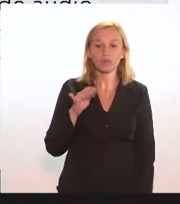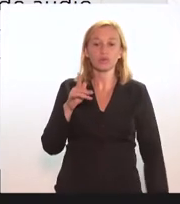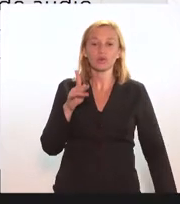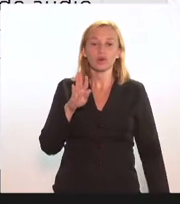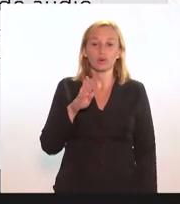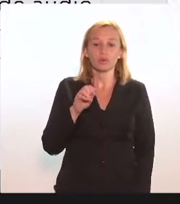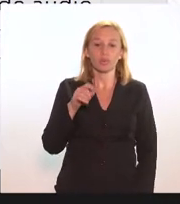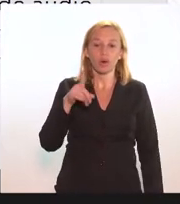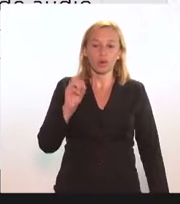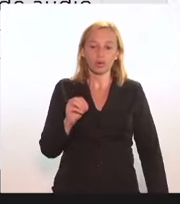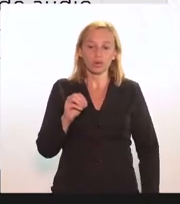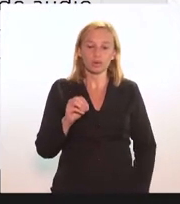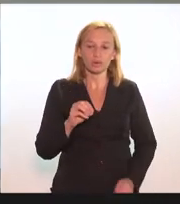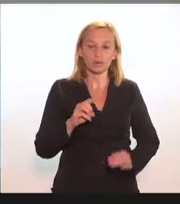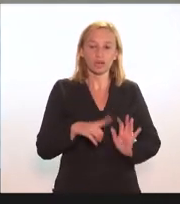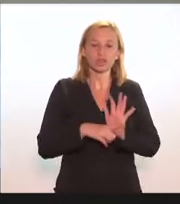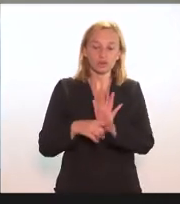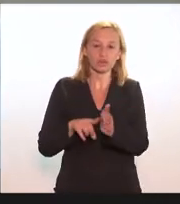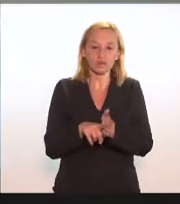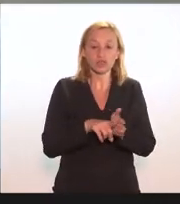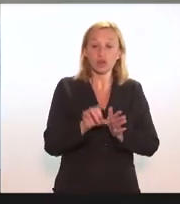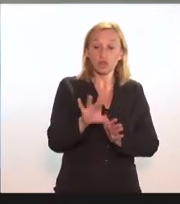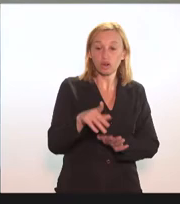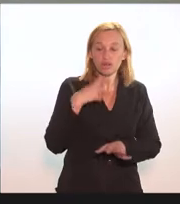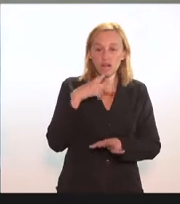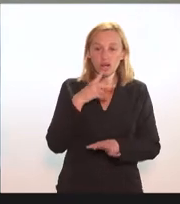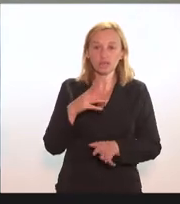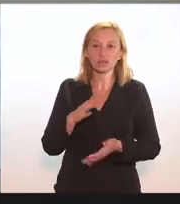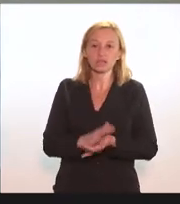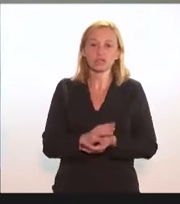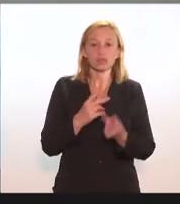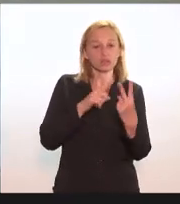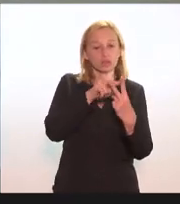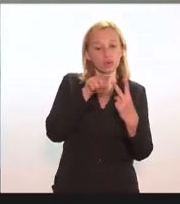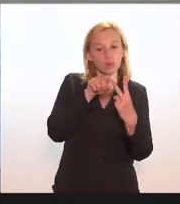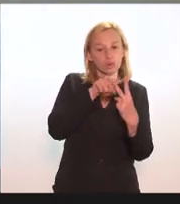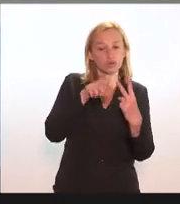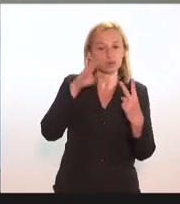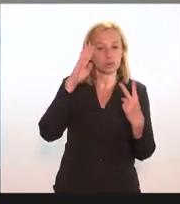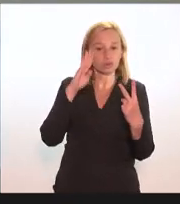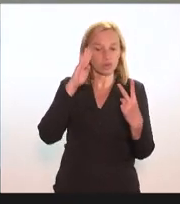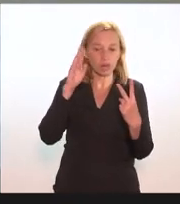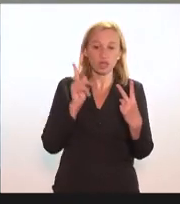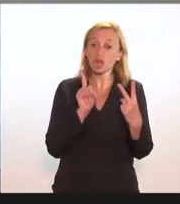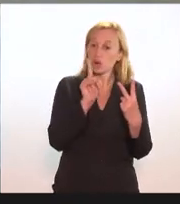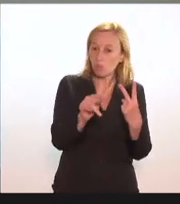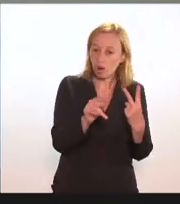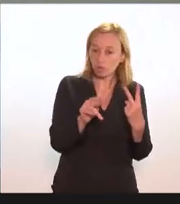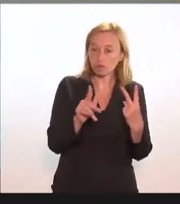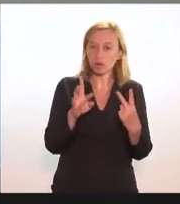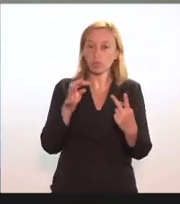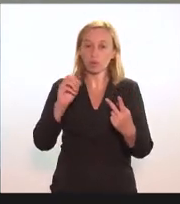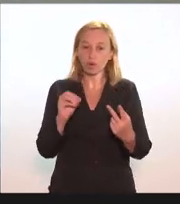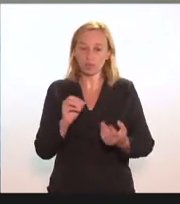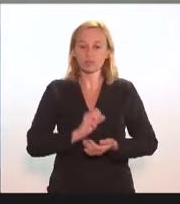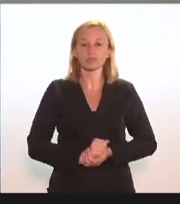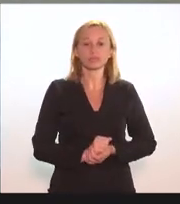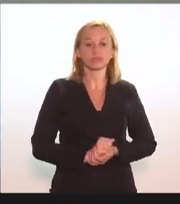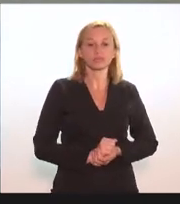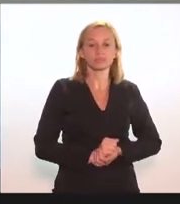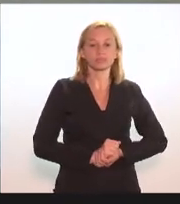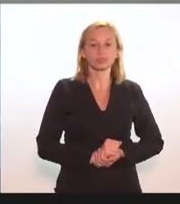de recuperação fiscal, ok? Só esclarecendo que eu tratei dois dos pontos no mesmo bloco, que é o bloco Receita.